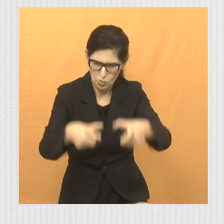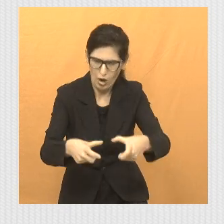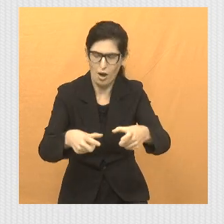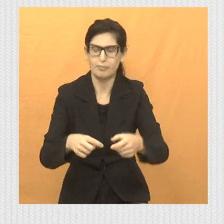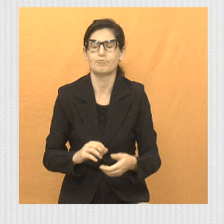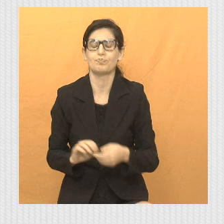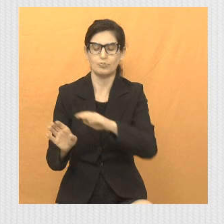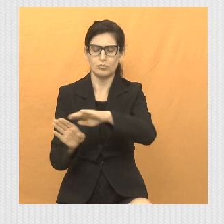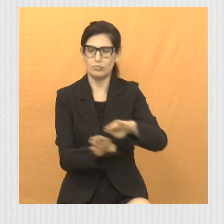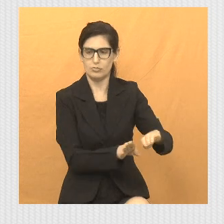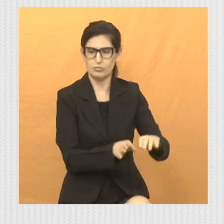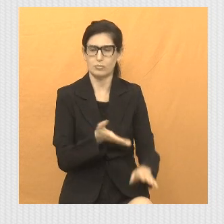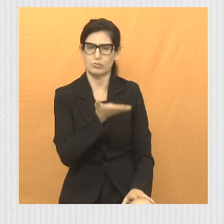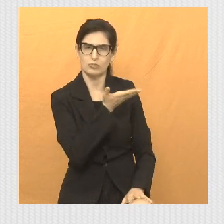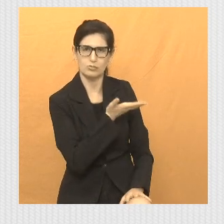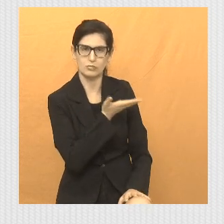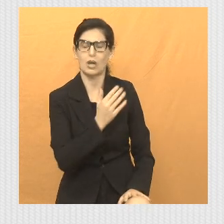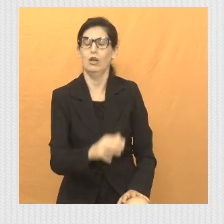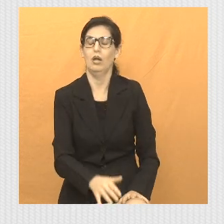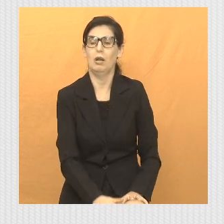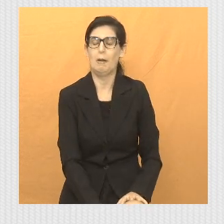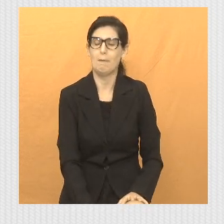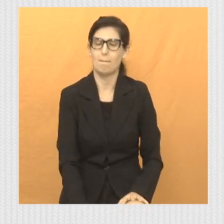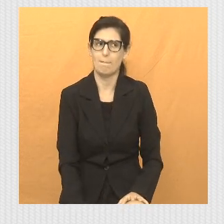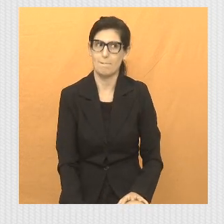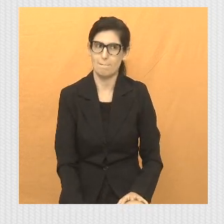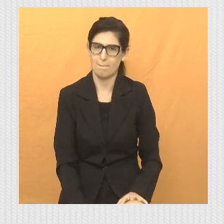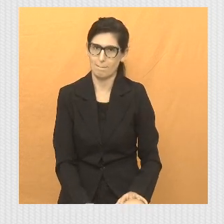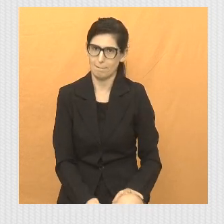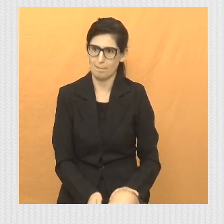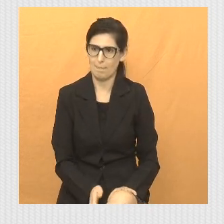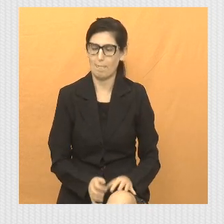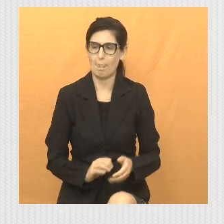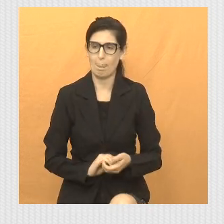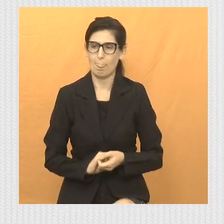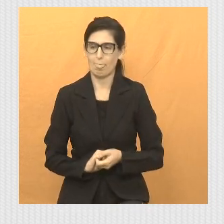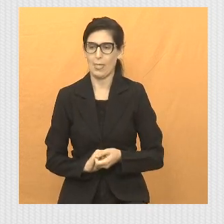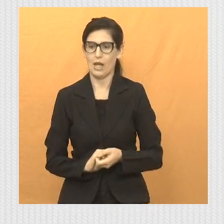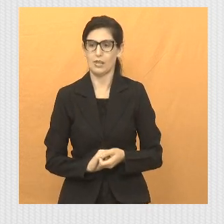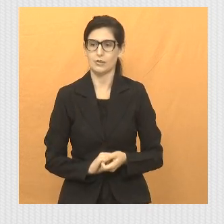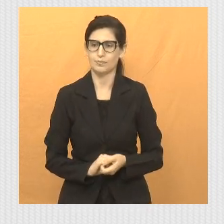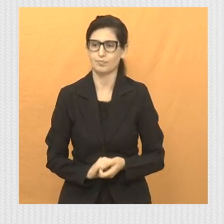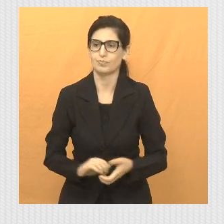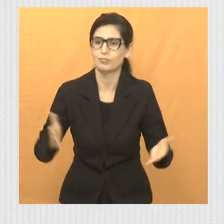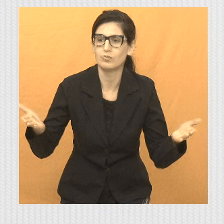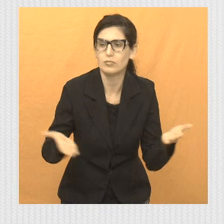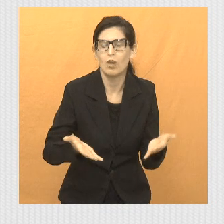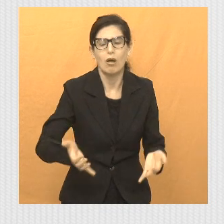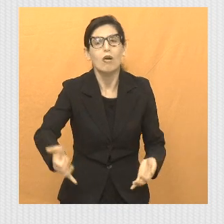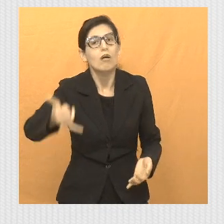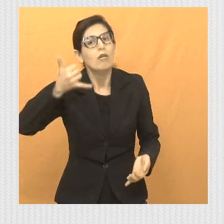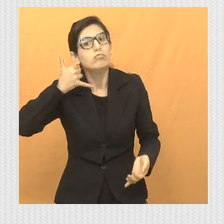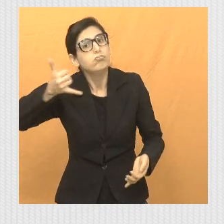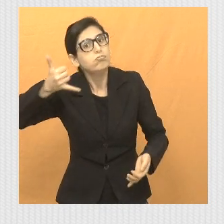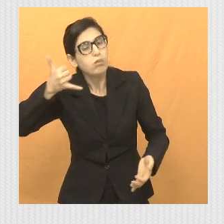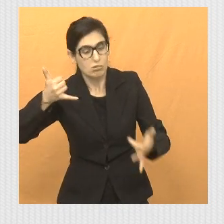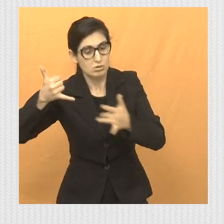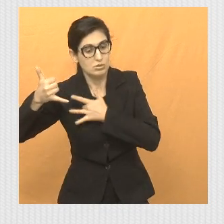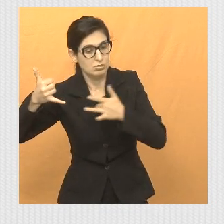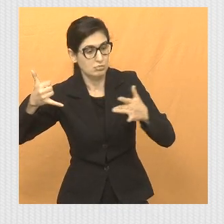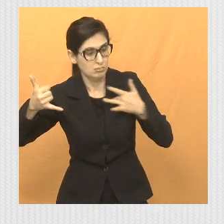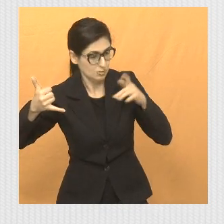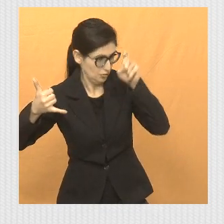67,35%. Pode passar. Com relação aos dados da ouvidoria da